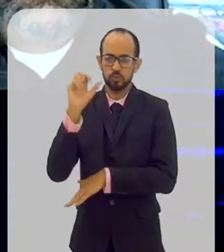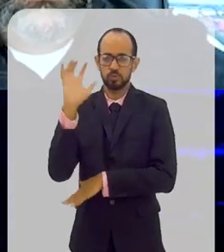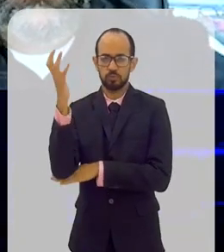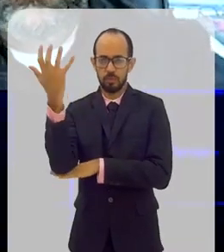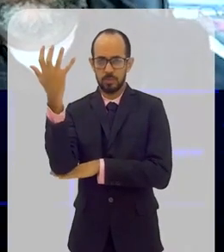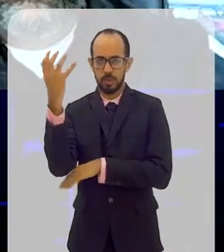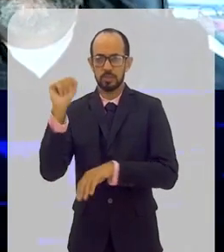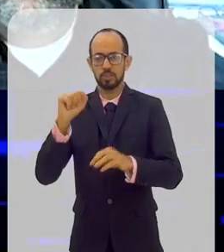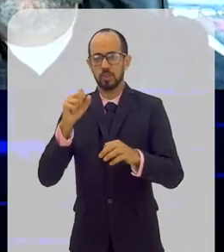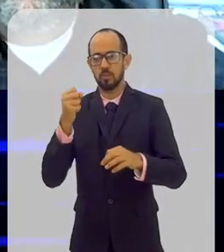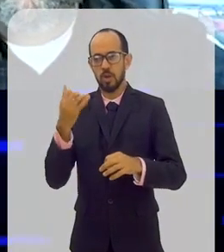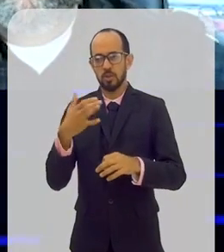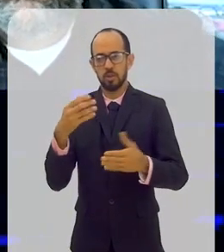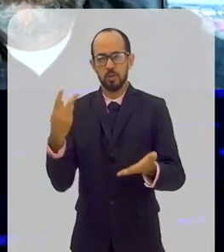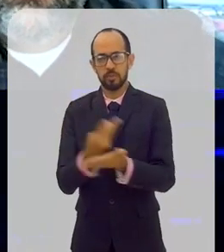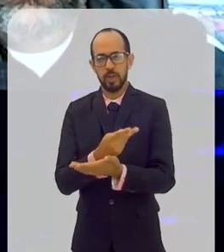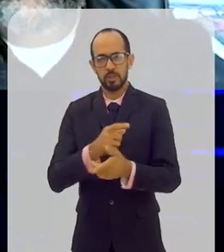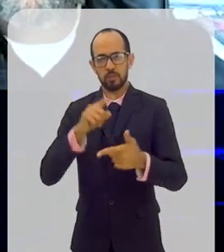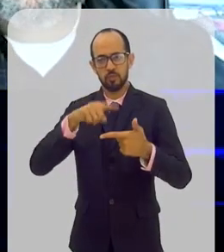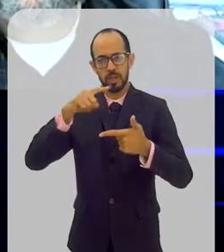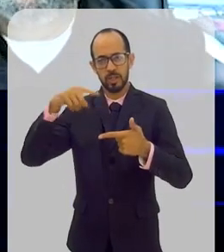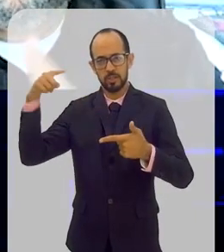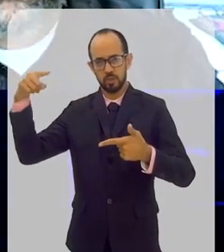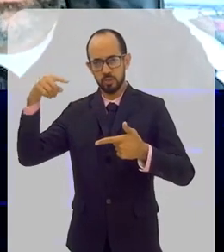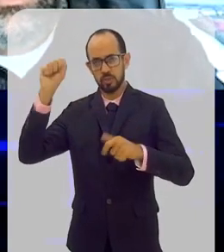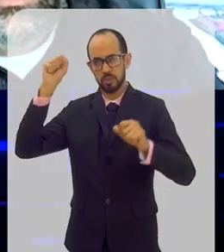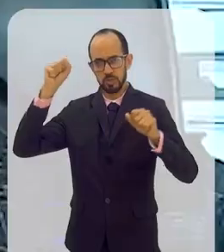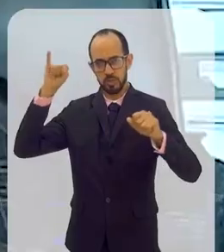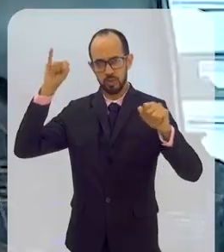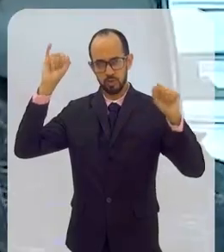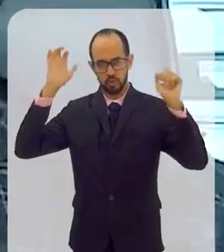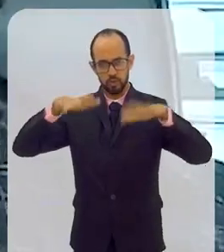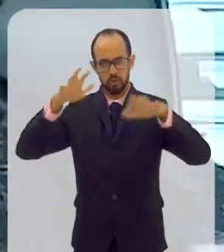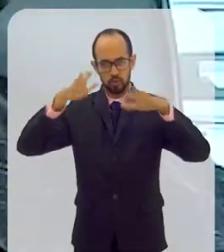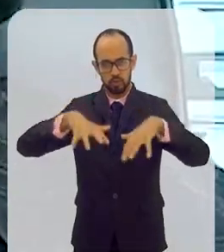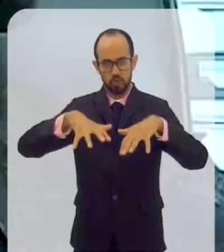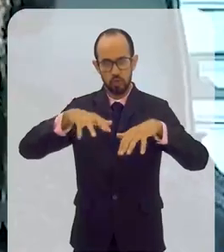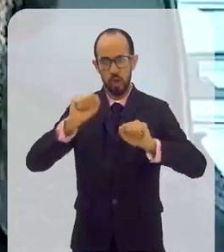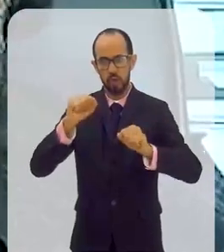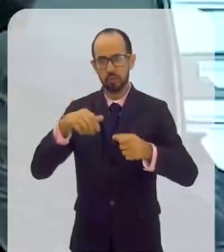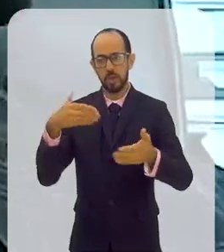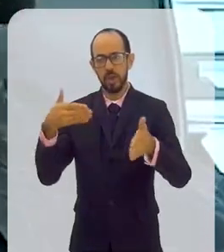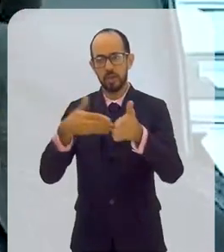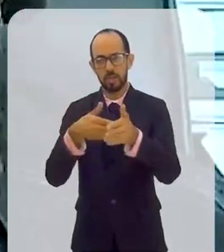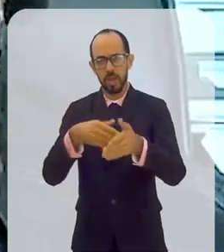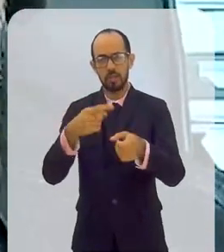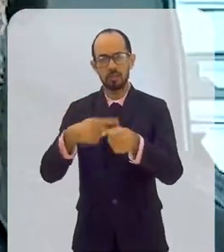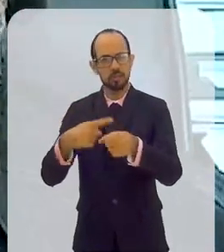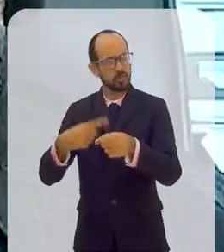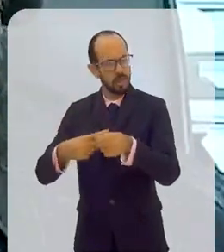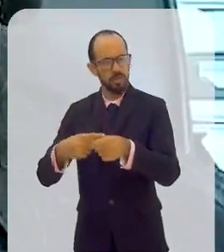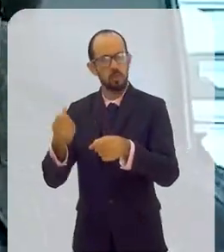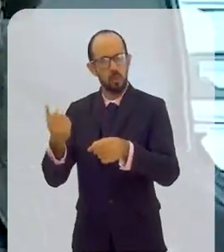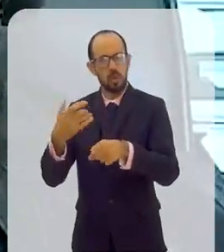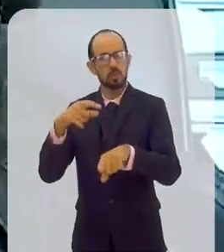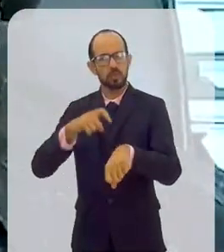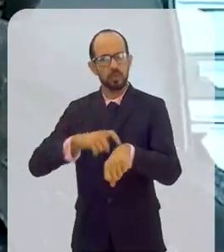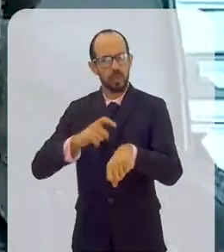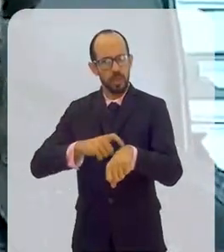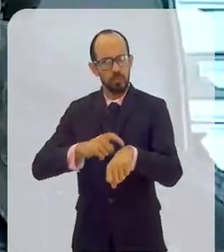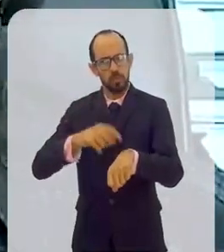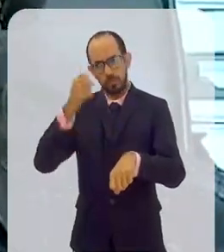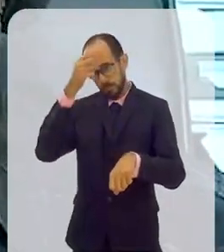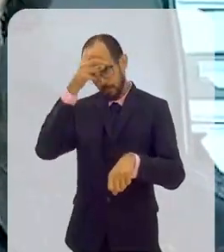acontecem, quando vai aumentar, quando chove na serra até chegar na cidade, quanto tempo tem a prefeitura para poder